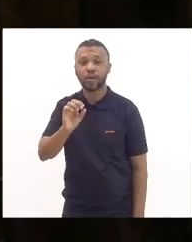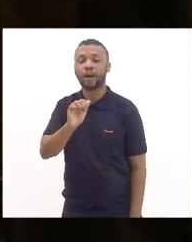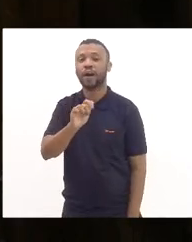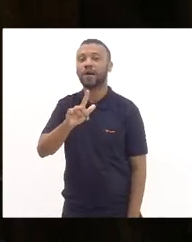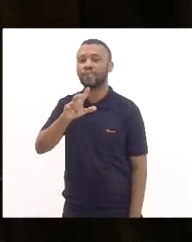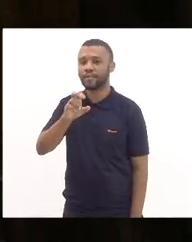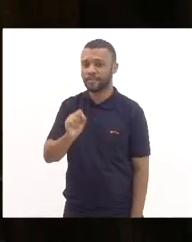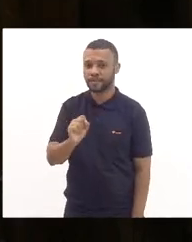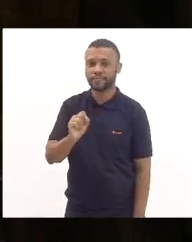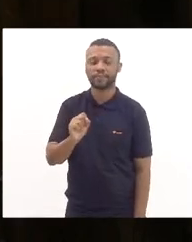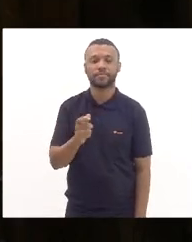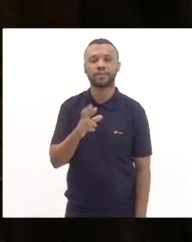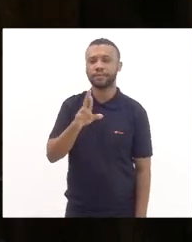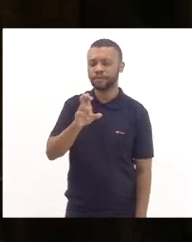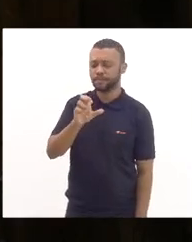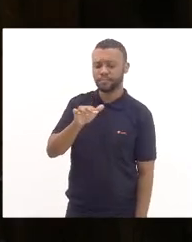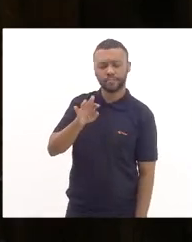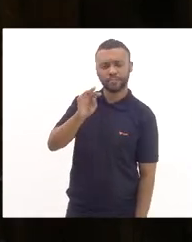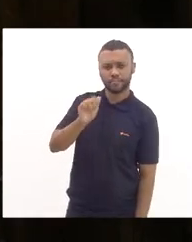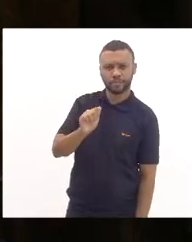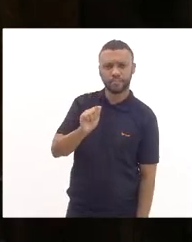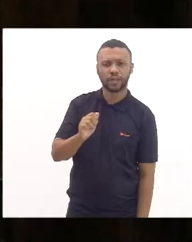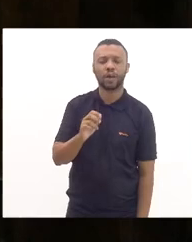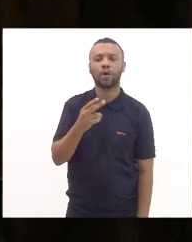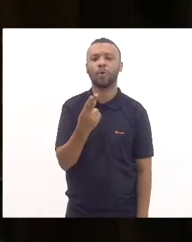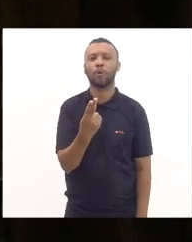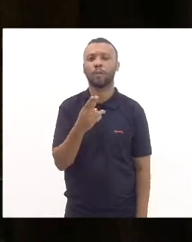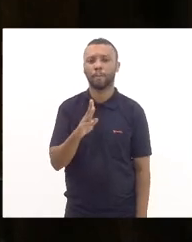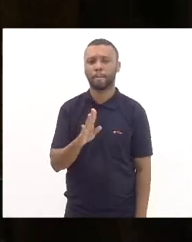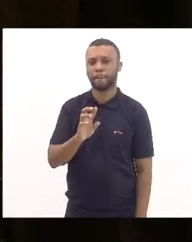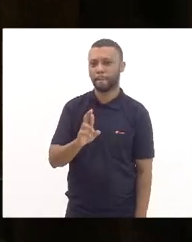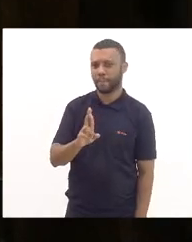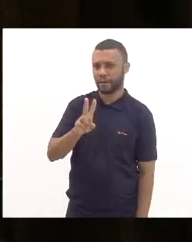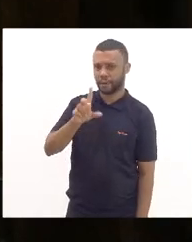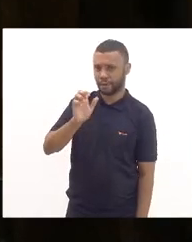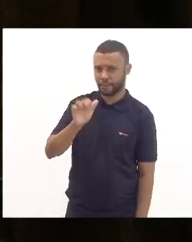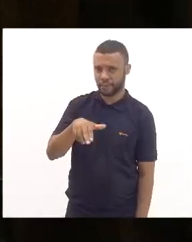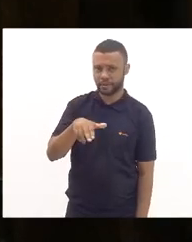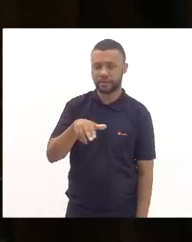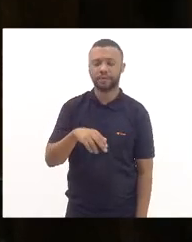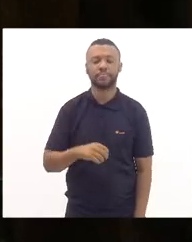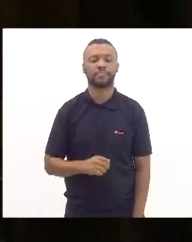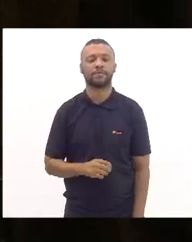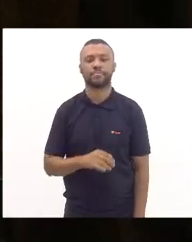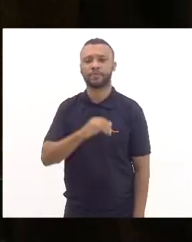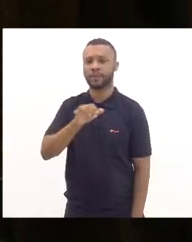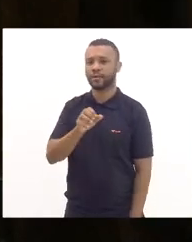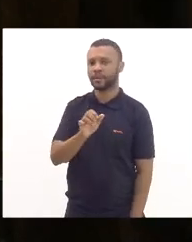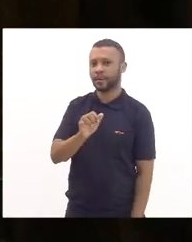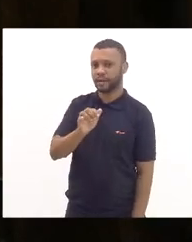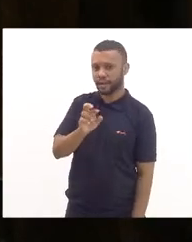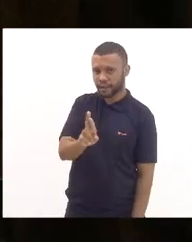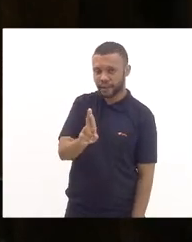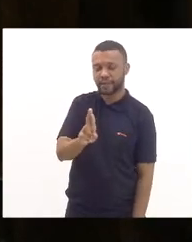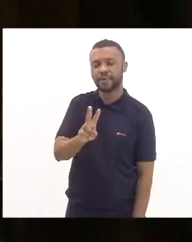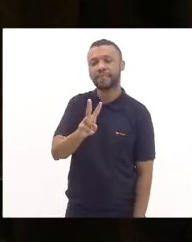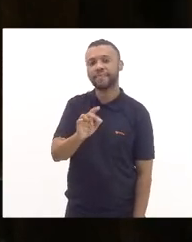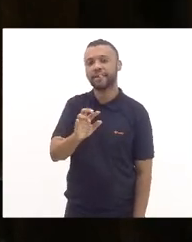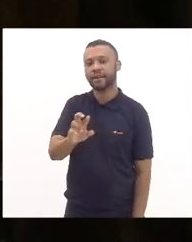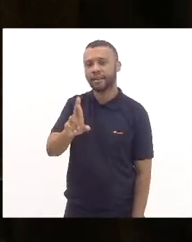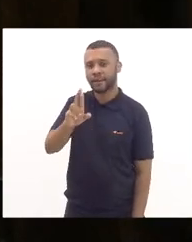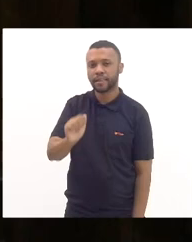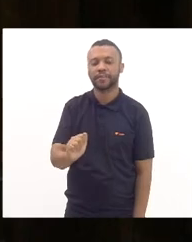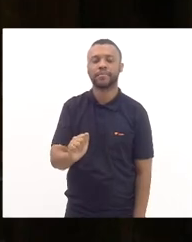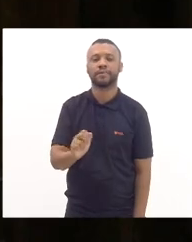Renata Nascimento de Oliveira, Uberlan Francisco dos Santos Loureiro, Jair Vieira Barradas, Vanessa